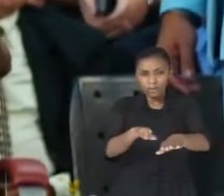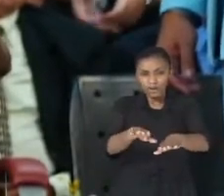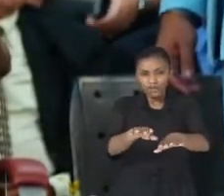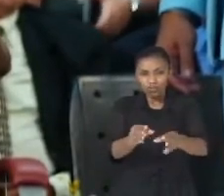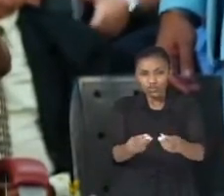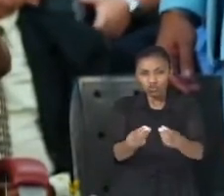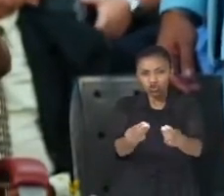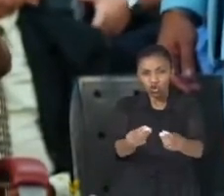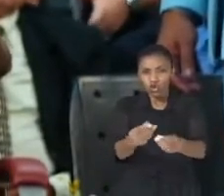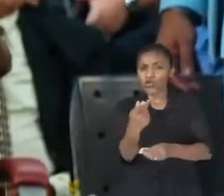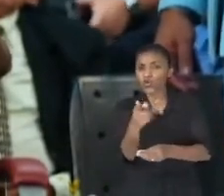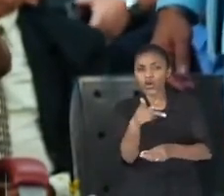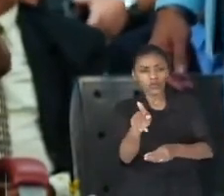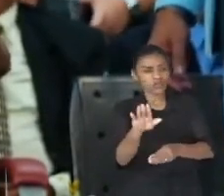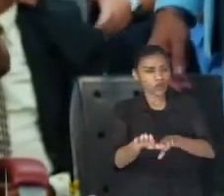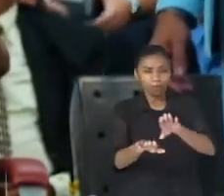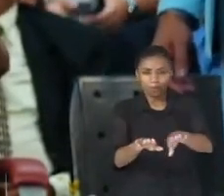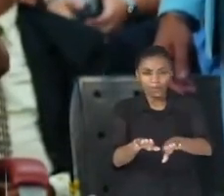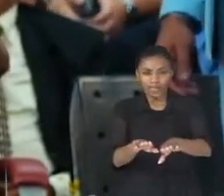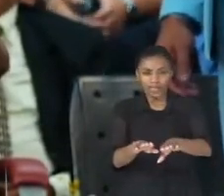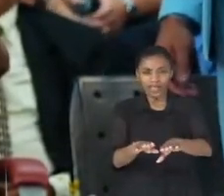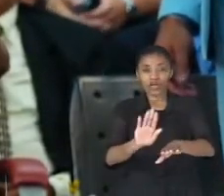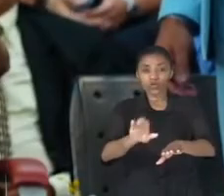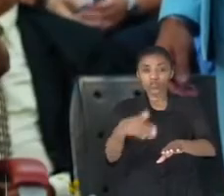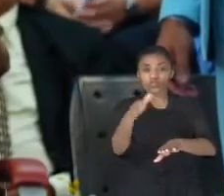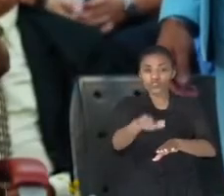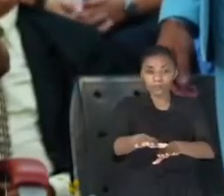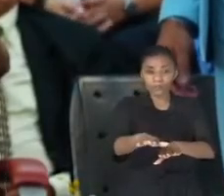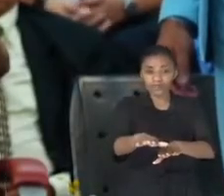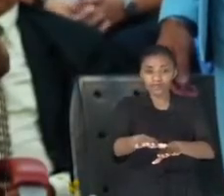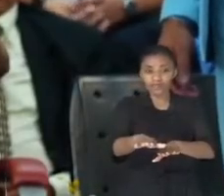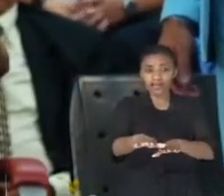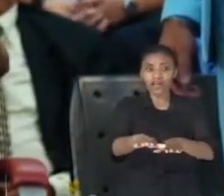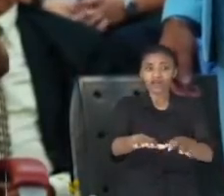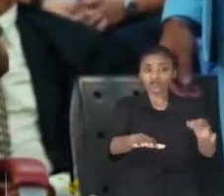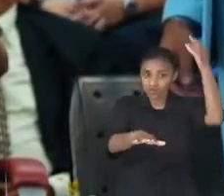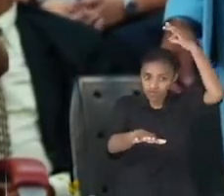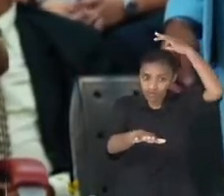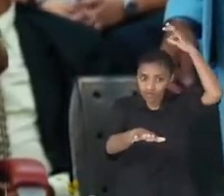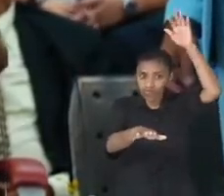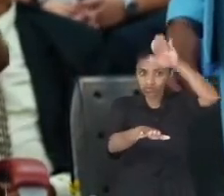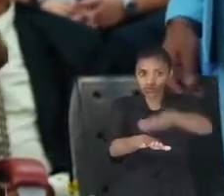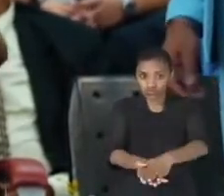herança, não é o seu pé que toma o território, é que quando você pisa,